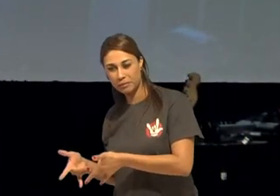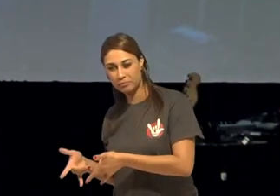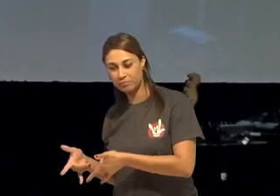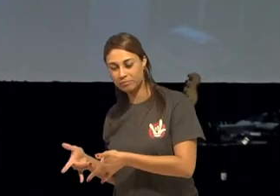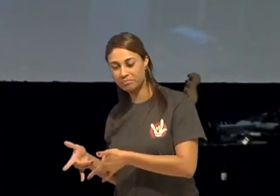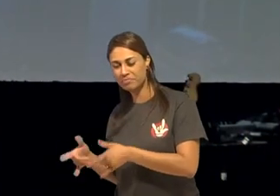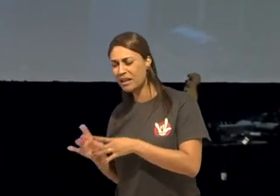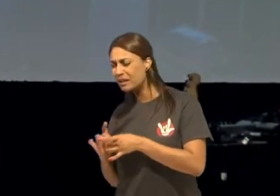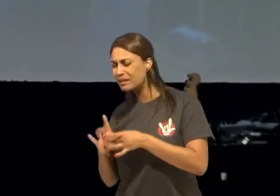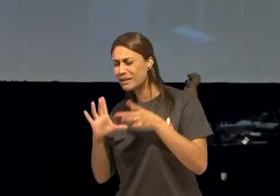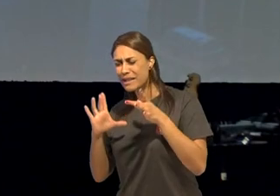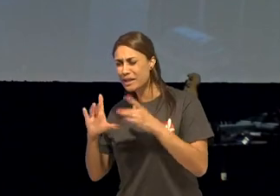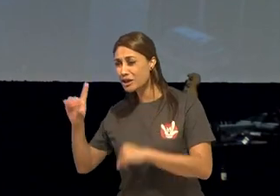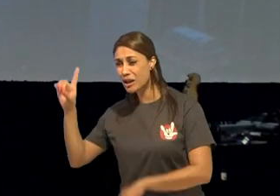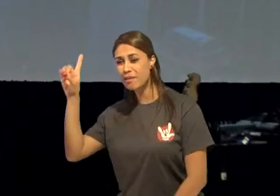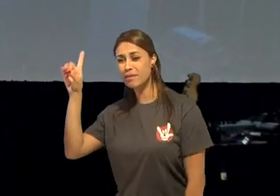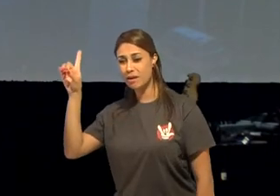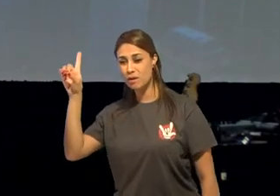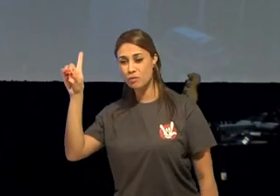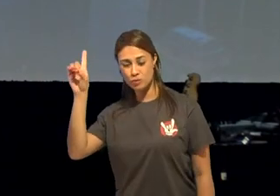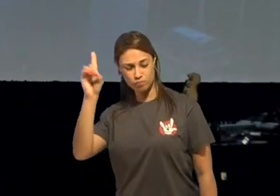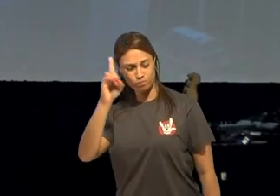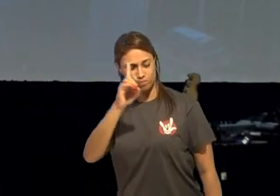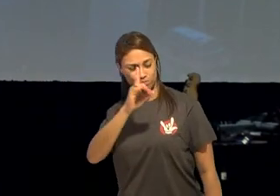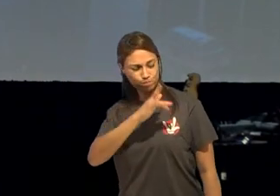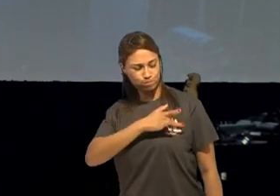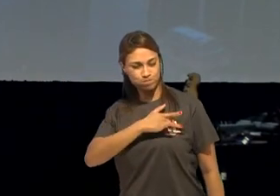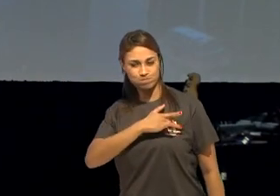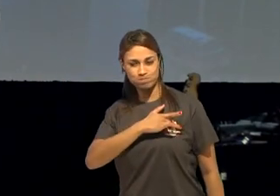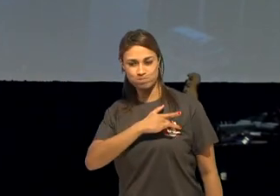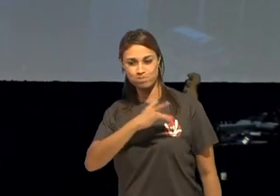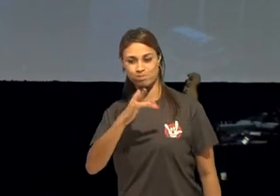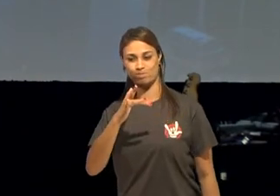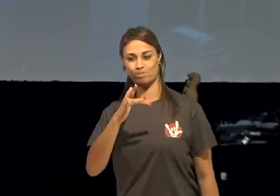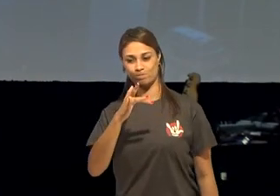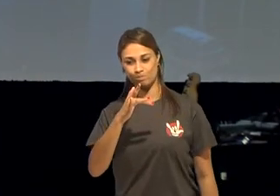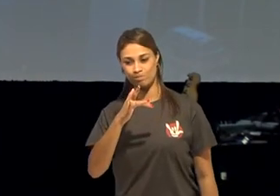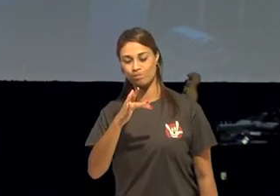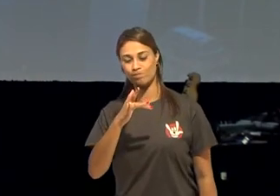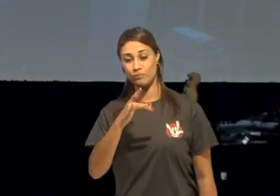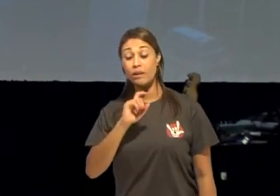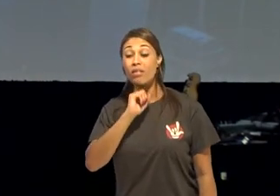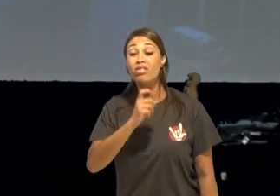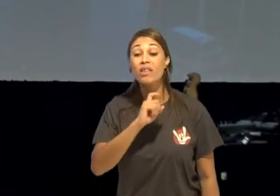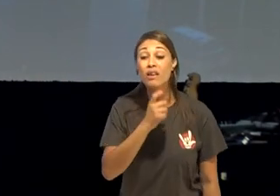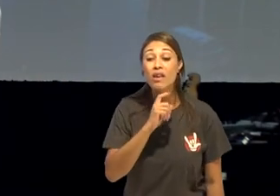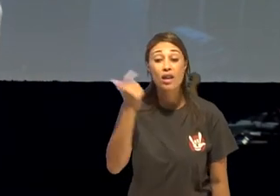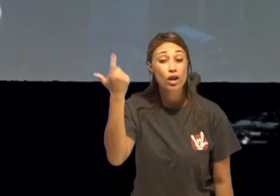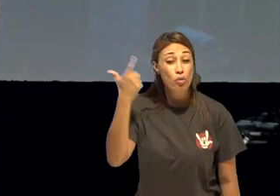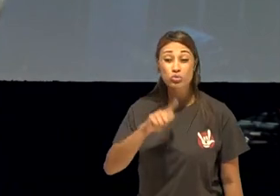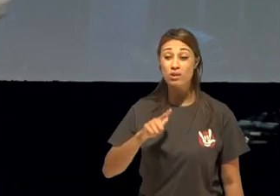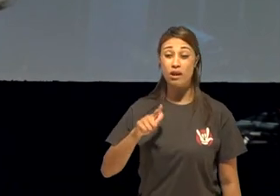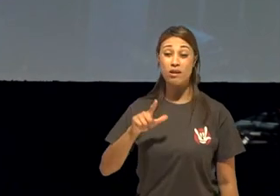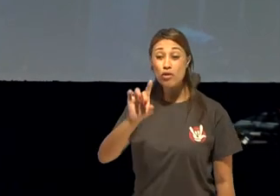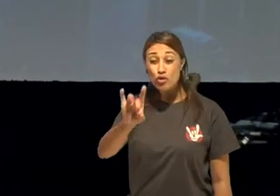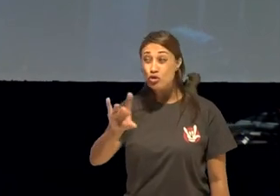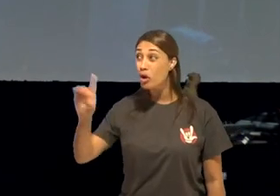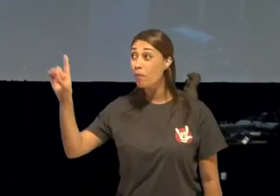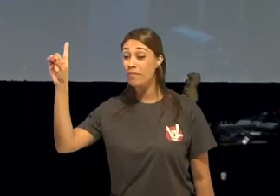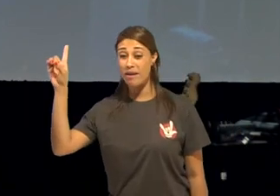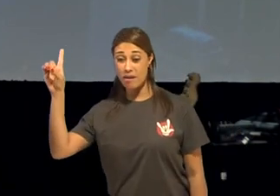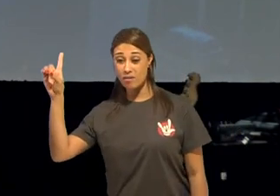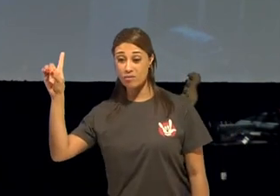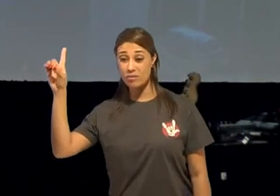tocar onde homem nenhum pode tocar. Onde homem nenhum pode encostar. Permita Ele trazer a